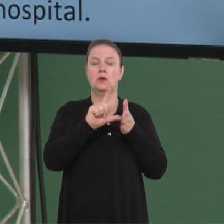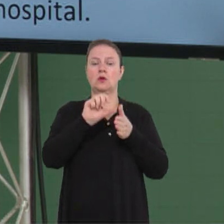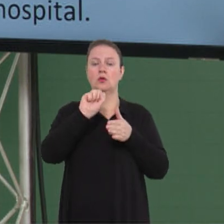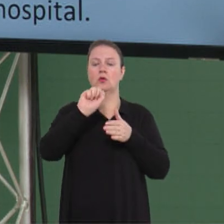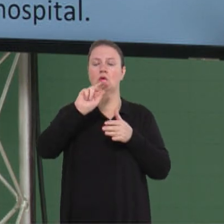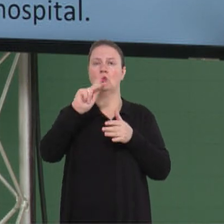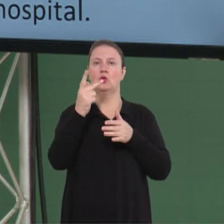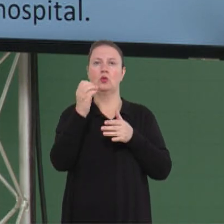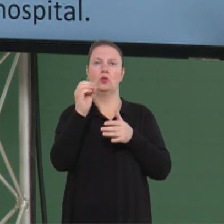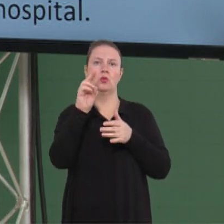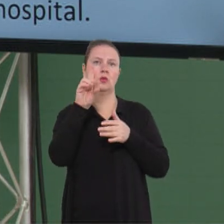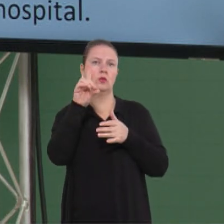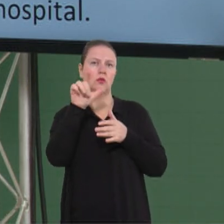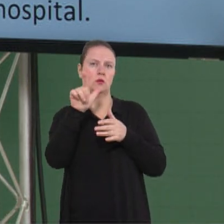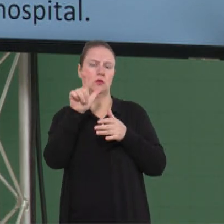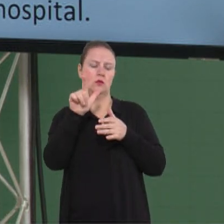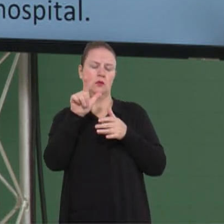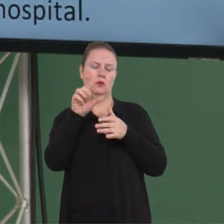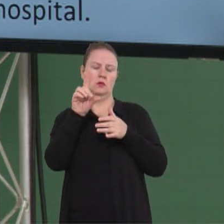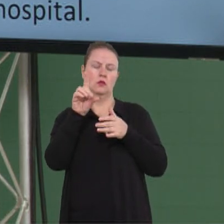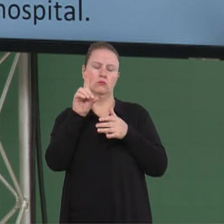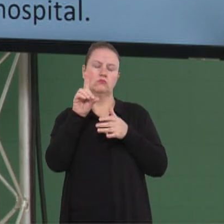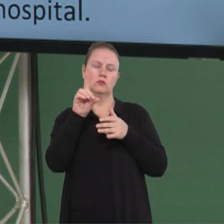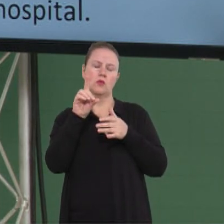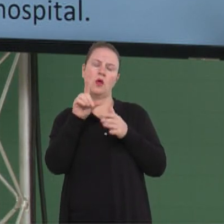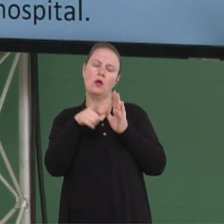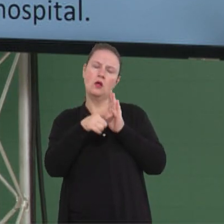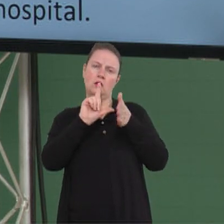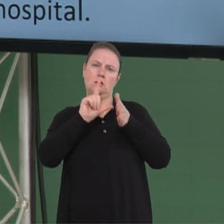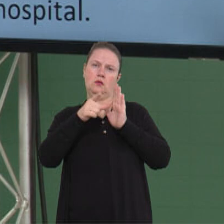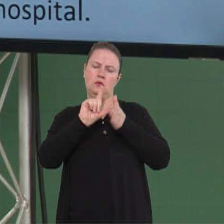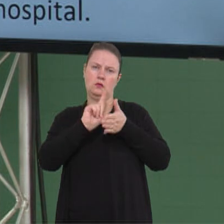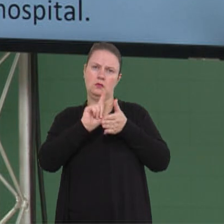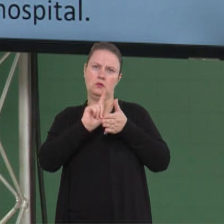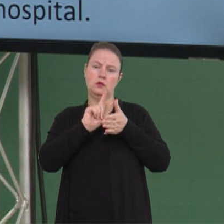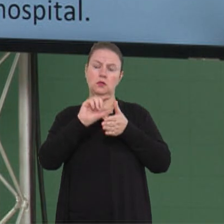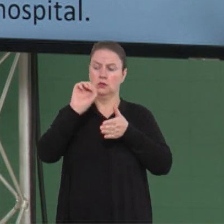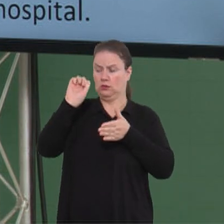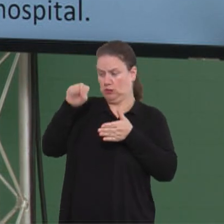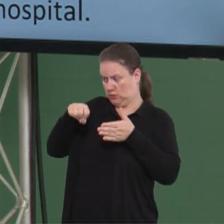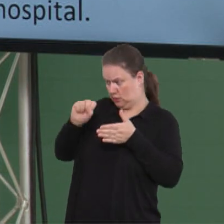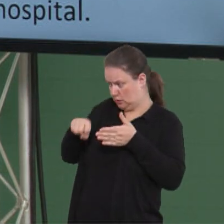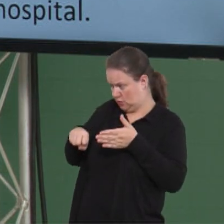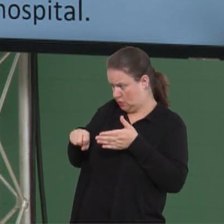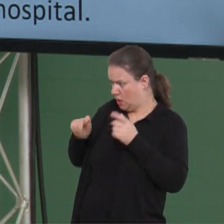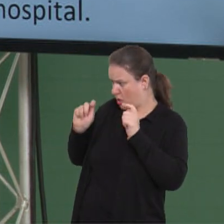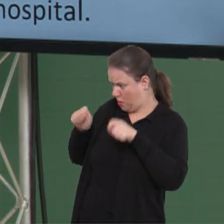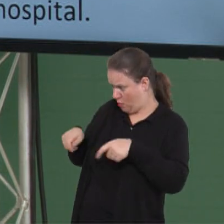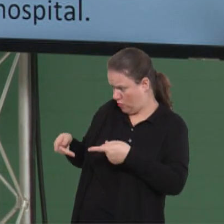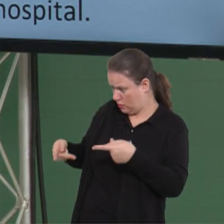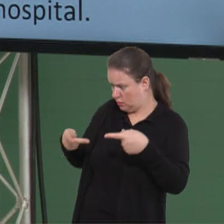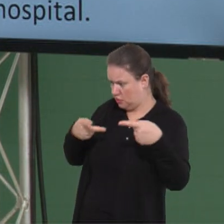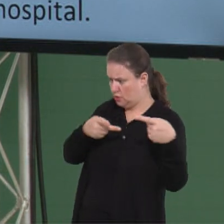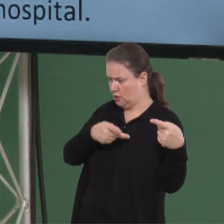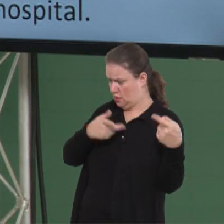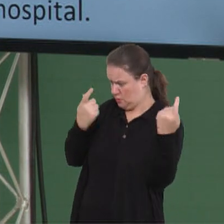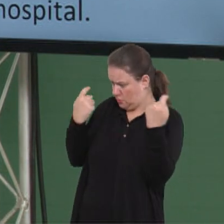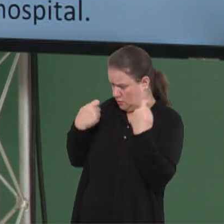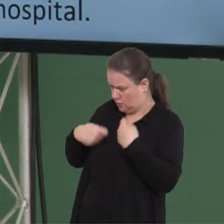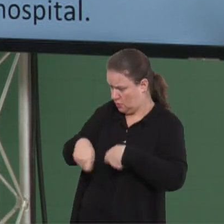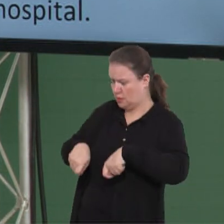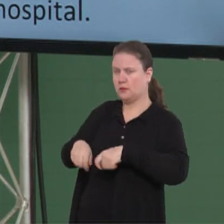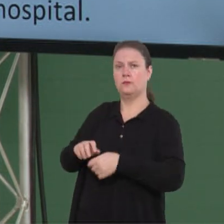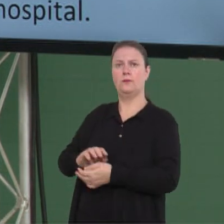e para responder afirmativa yes you should sim você deveria nós temos aqui o que a gente chama de